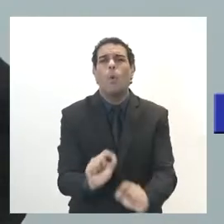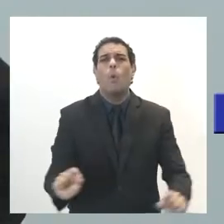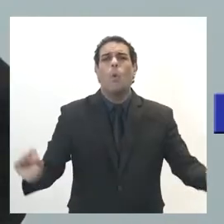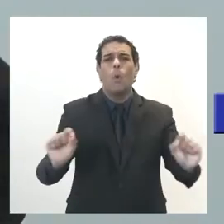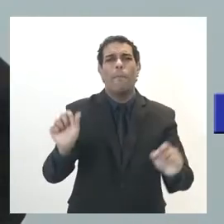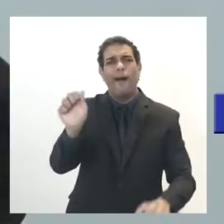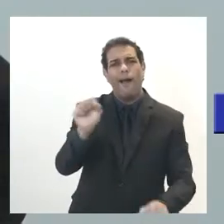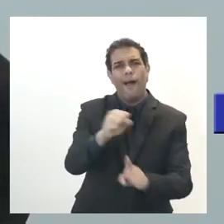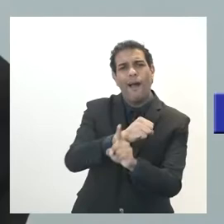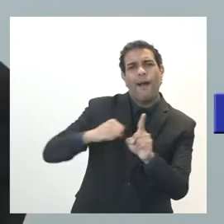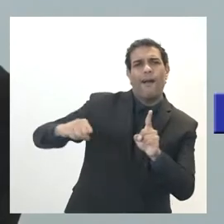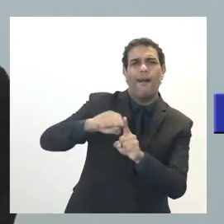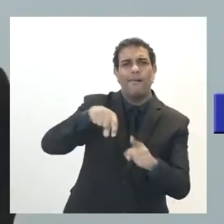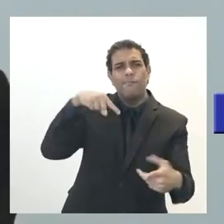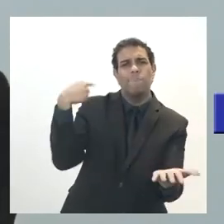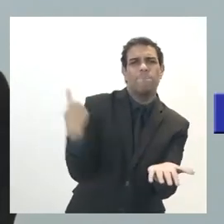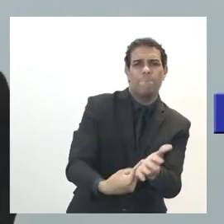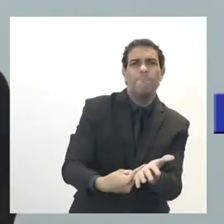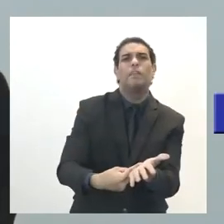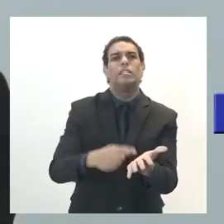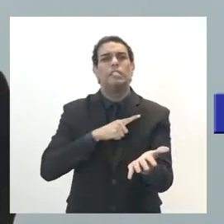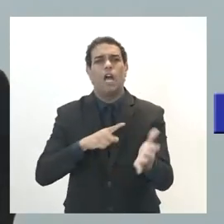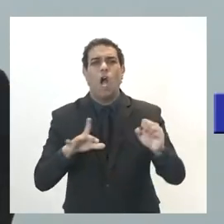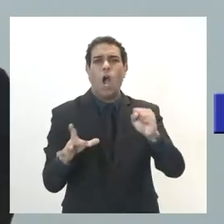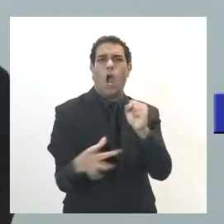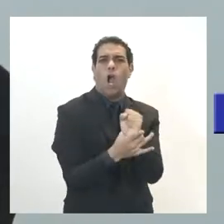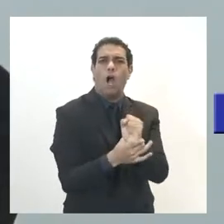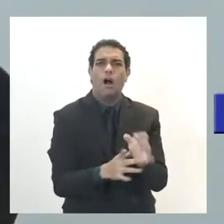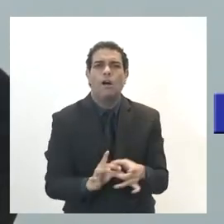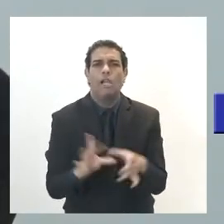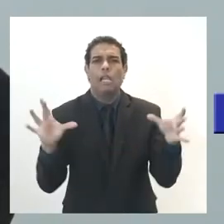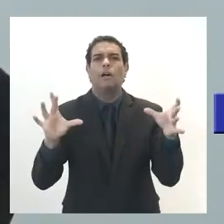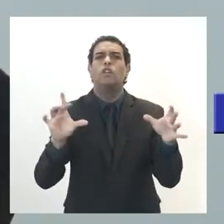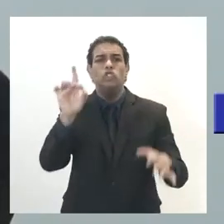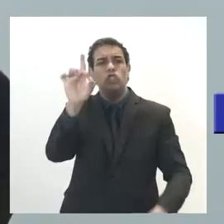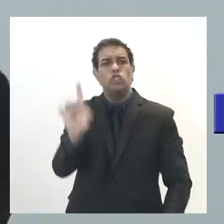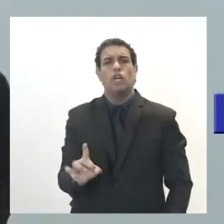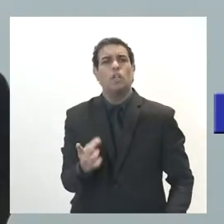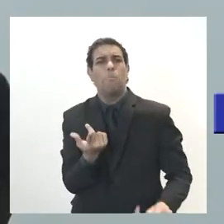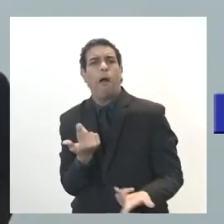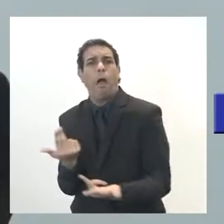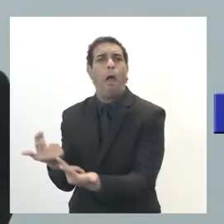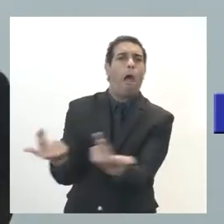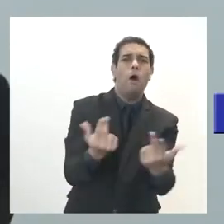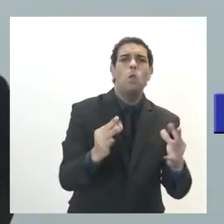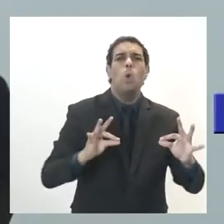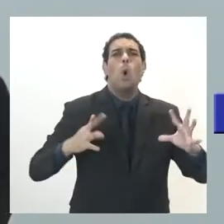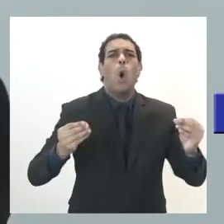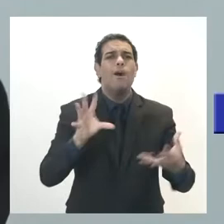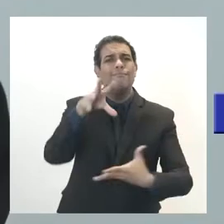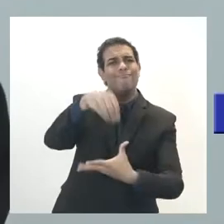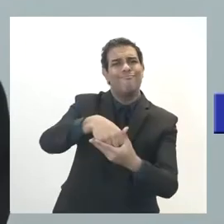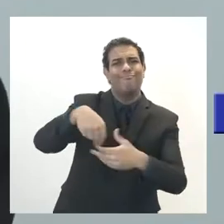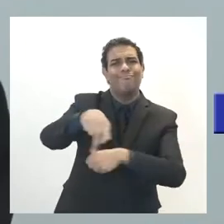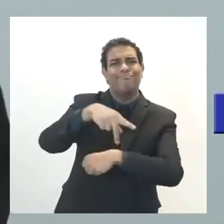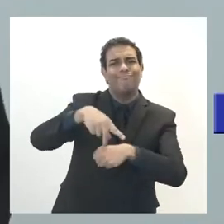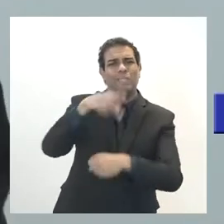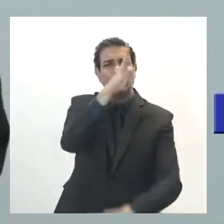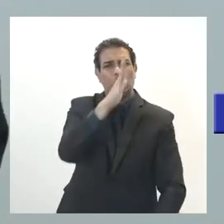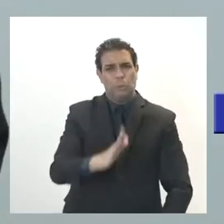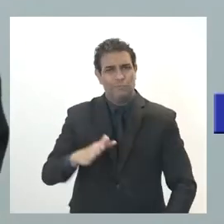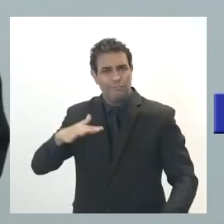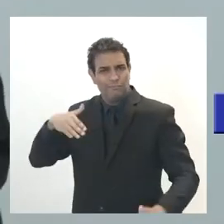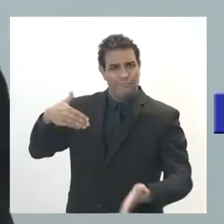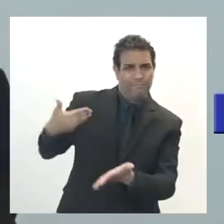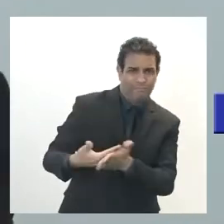sociedade marcada por garantias por liberdades e por direitos e por direito decorrente do processo